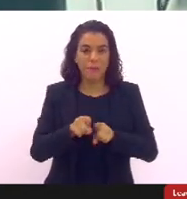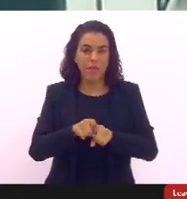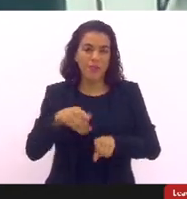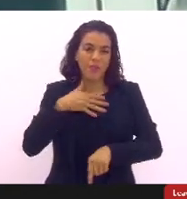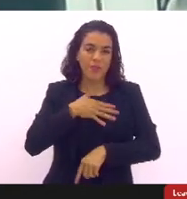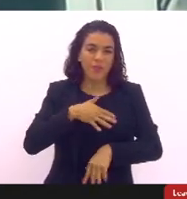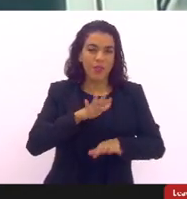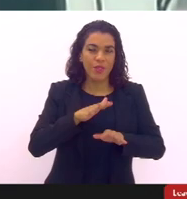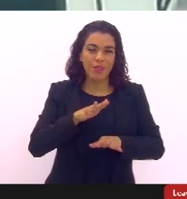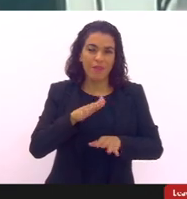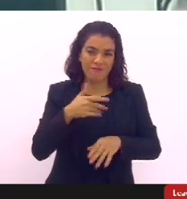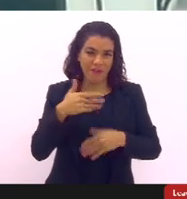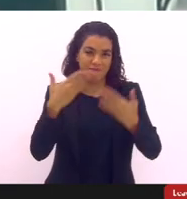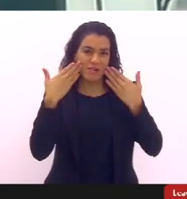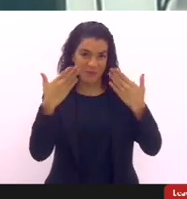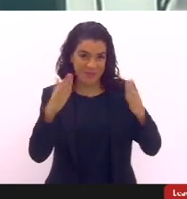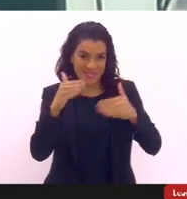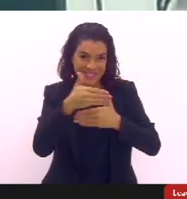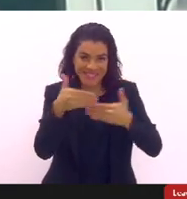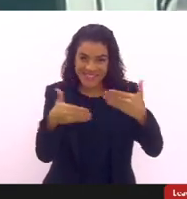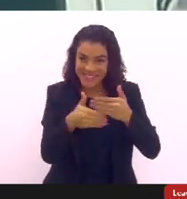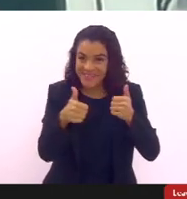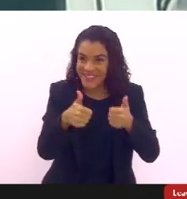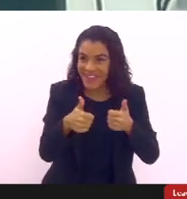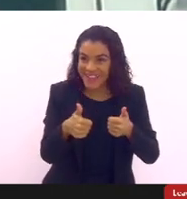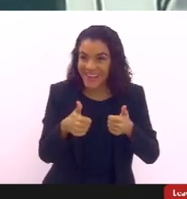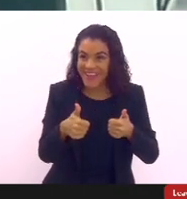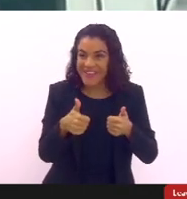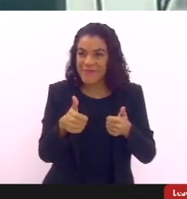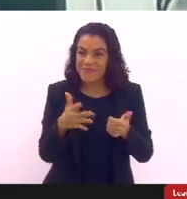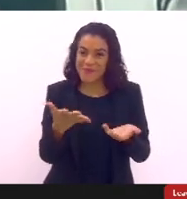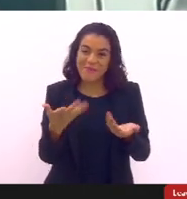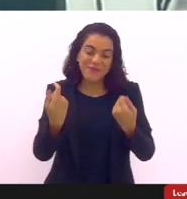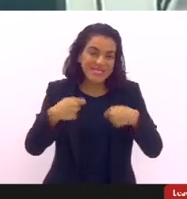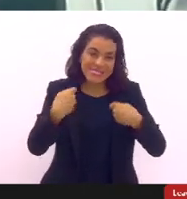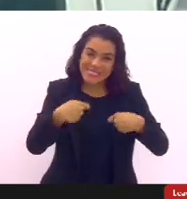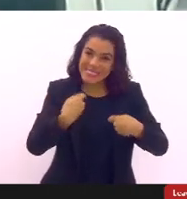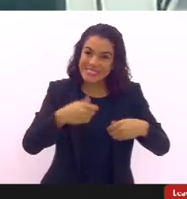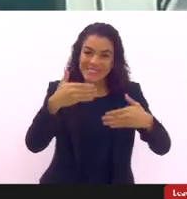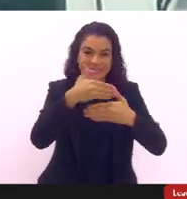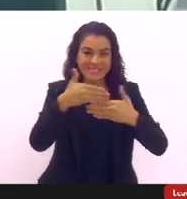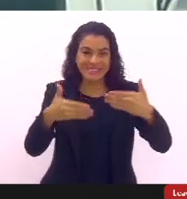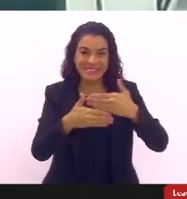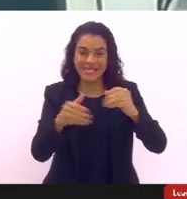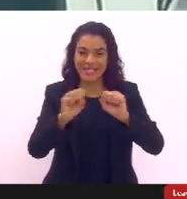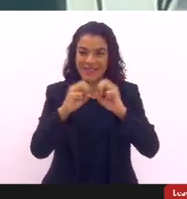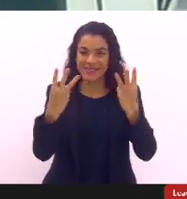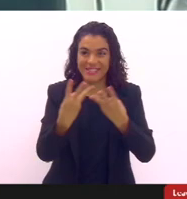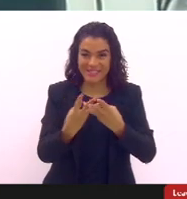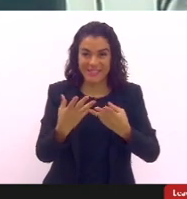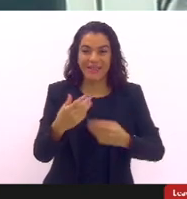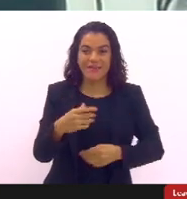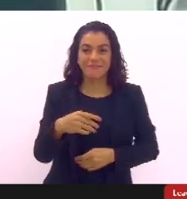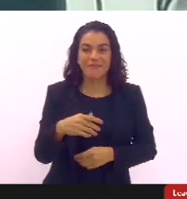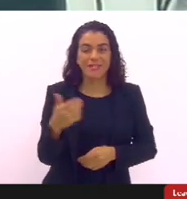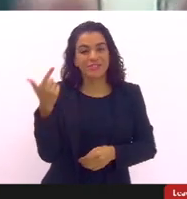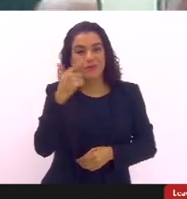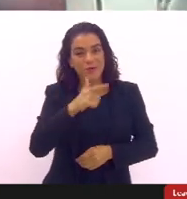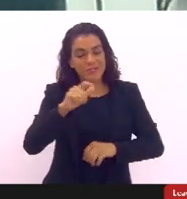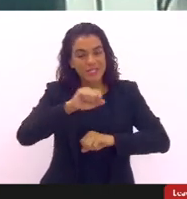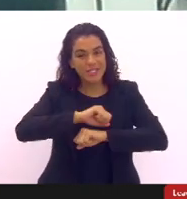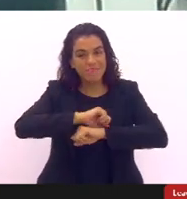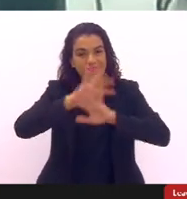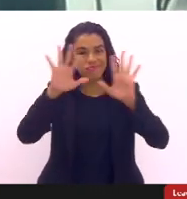da nossa... Nós vamos fazer uma apresentação, tá, deputado? Não tem como a gente não fazer uma apresentação, porque a apresentação, pelo menos, a gente